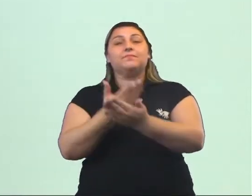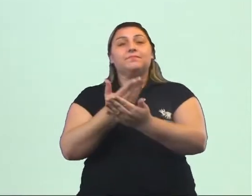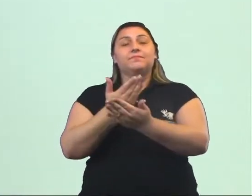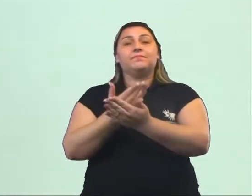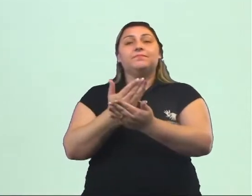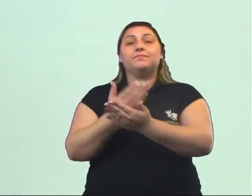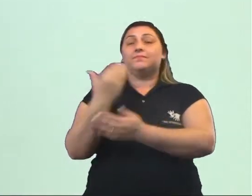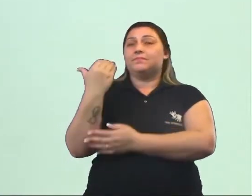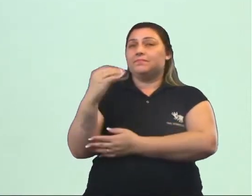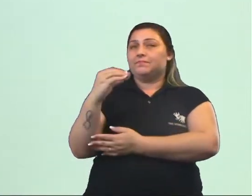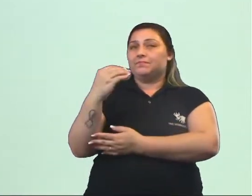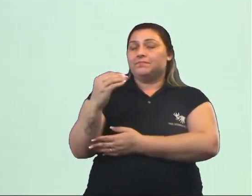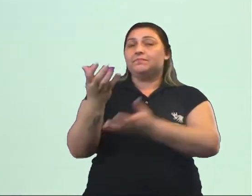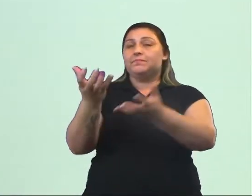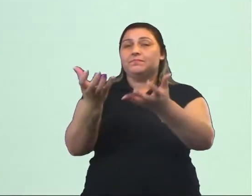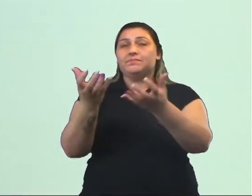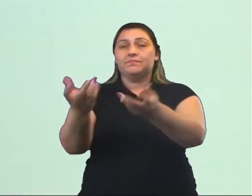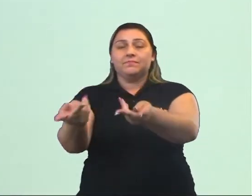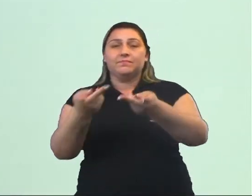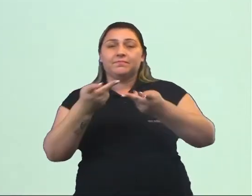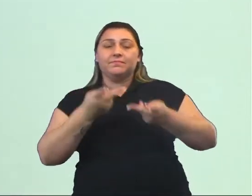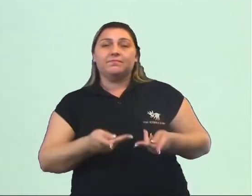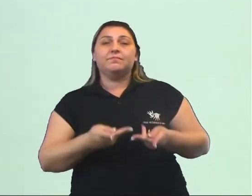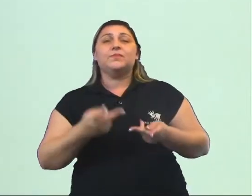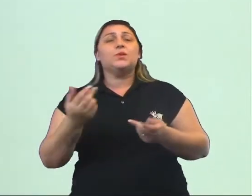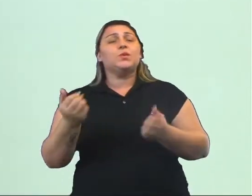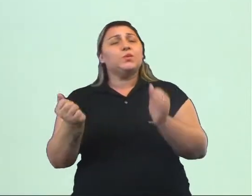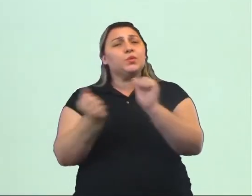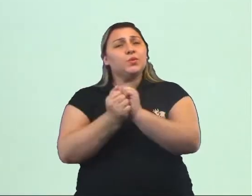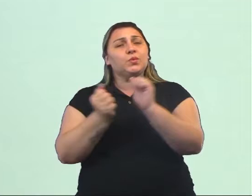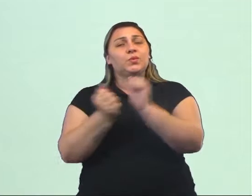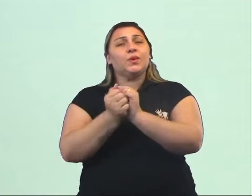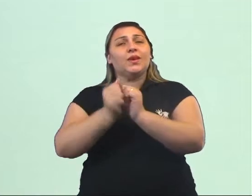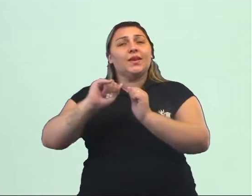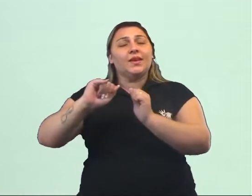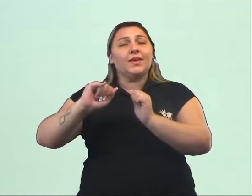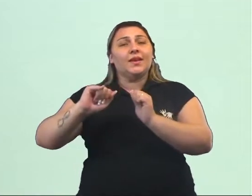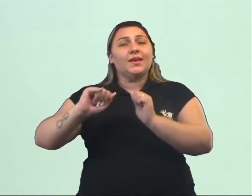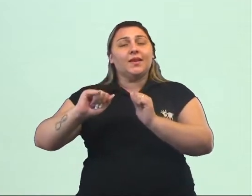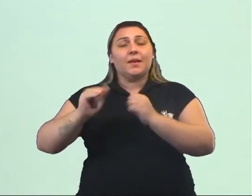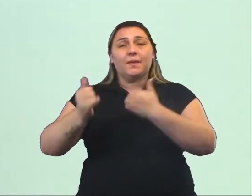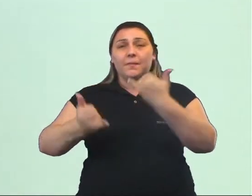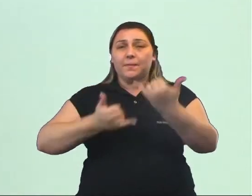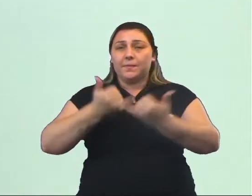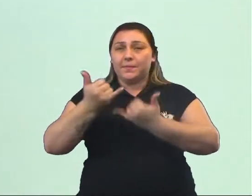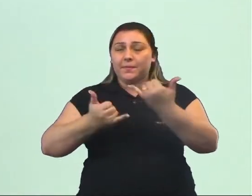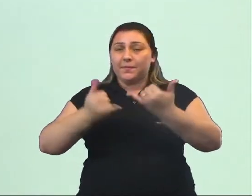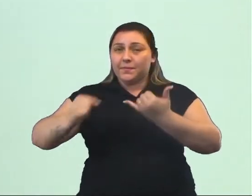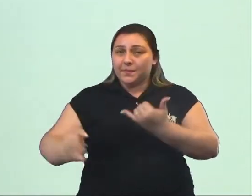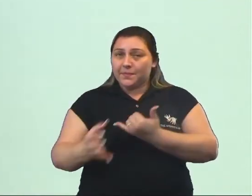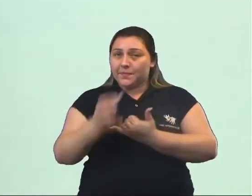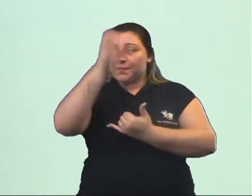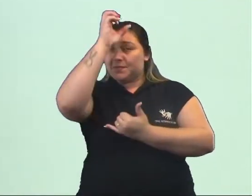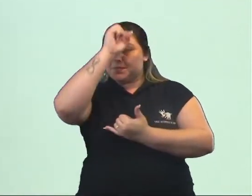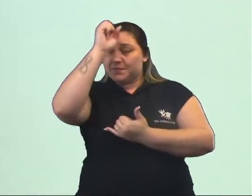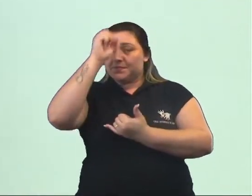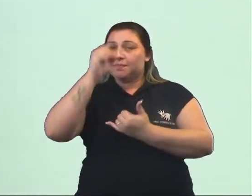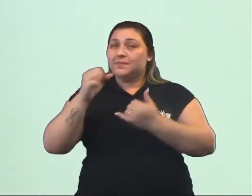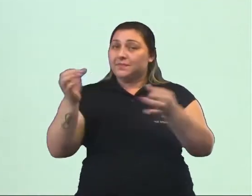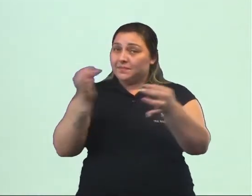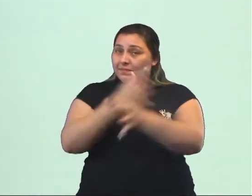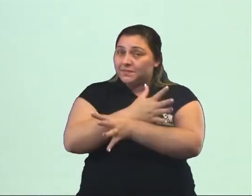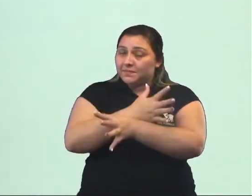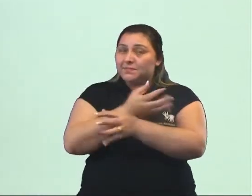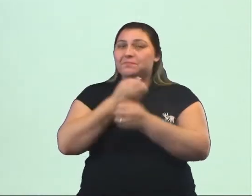mais uma aula de ciências. Quero te convidar a embarcar comigo nessa aventura do aprendizado. Vamos juntos? Estão